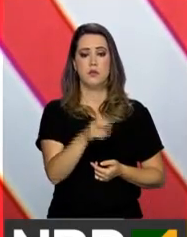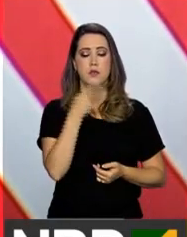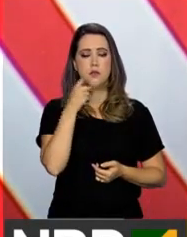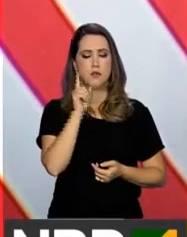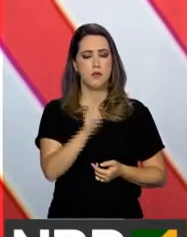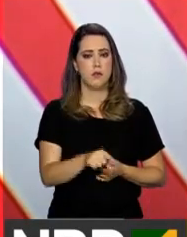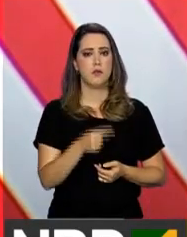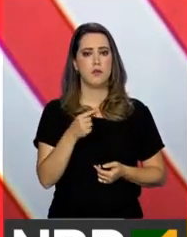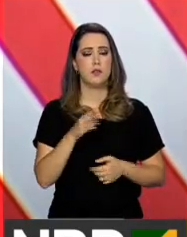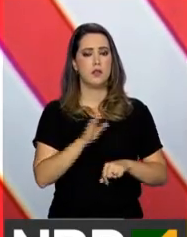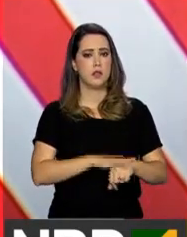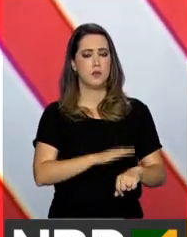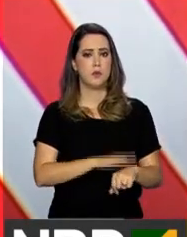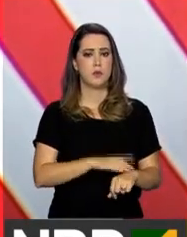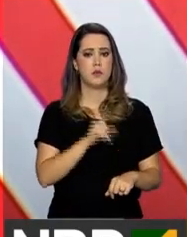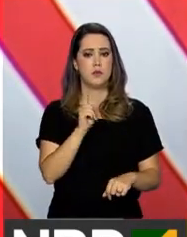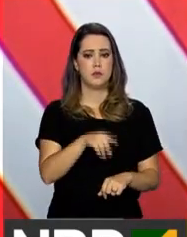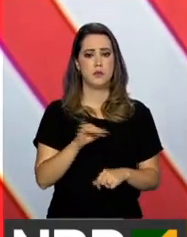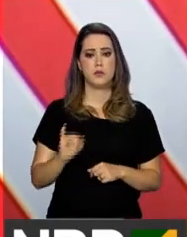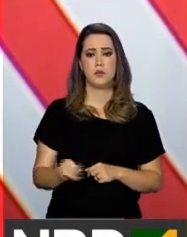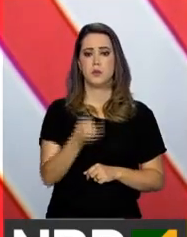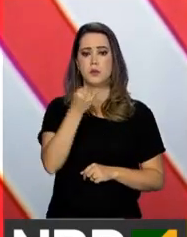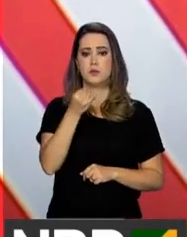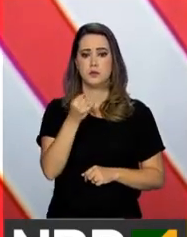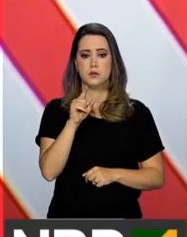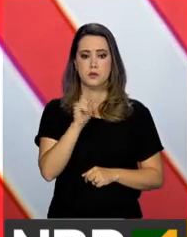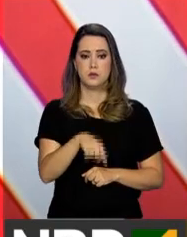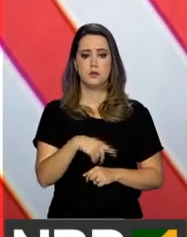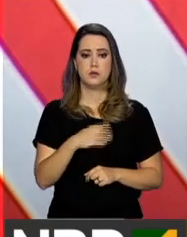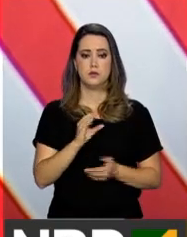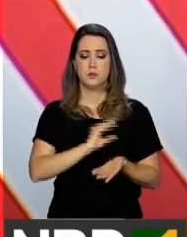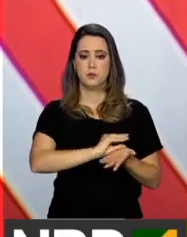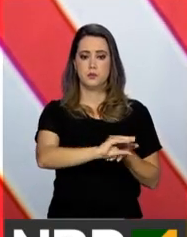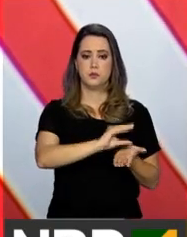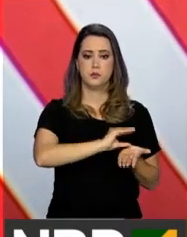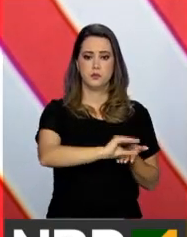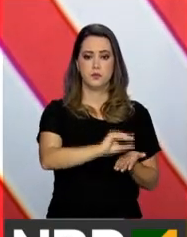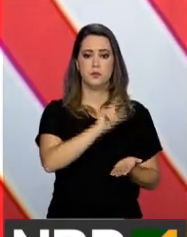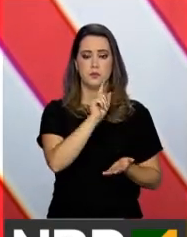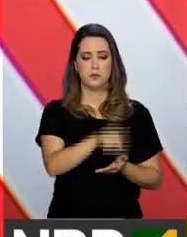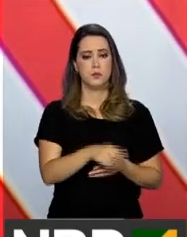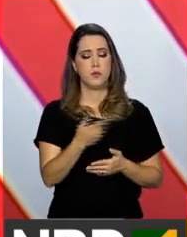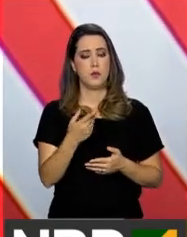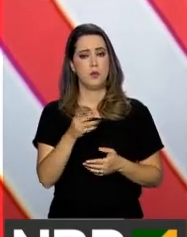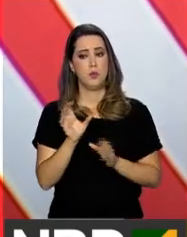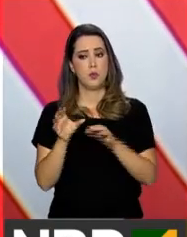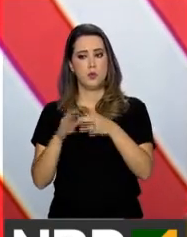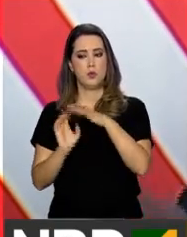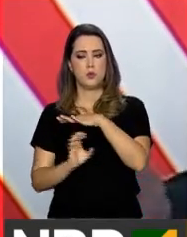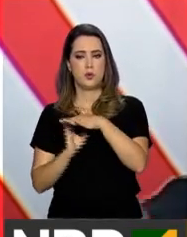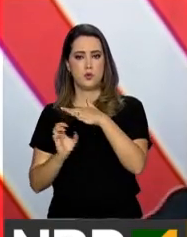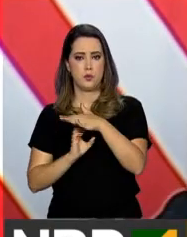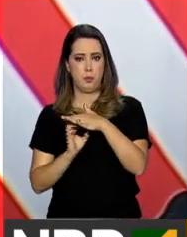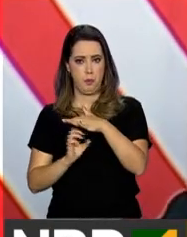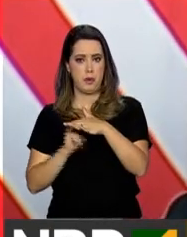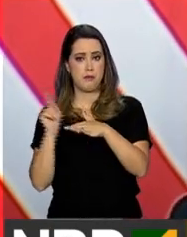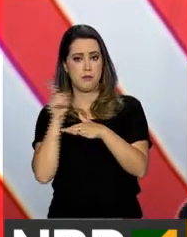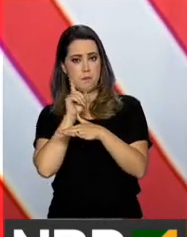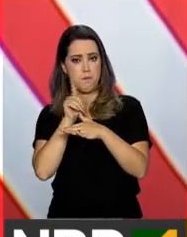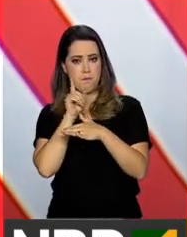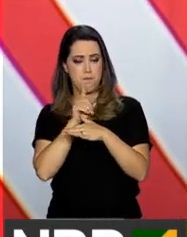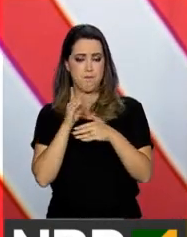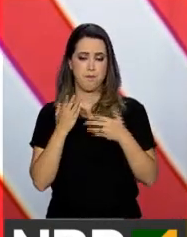registrei que o momento é oportuno para os investidores americanos.